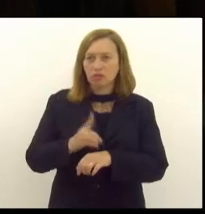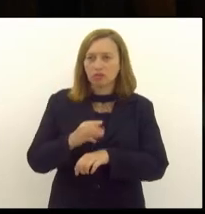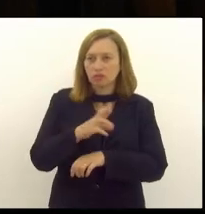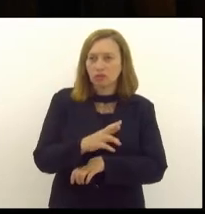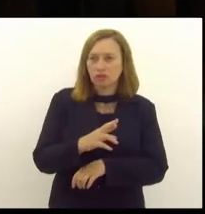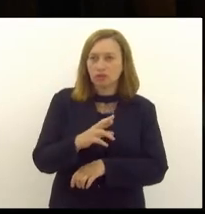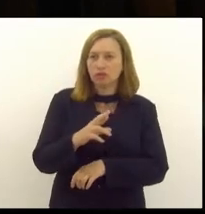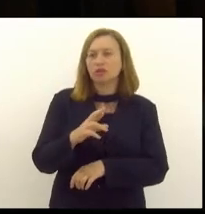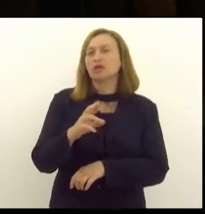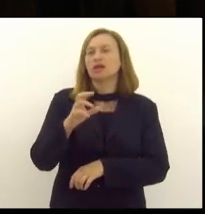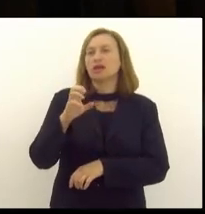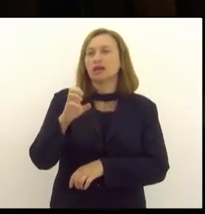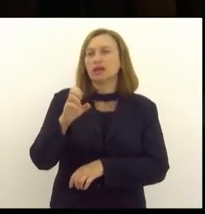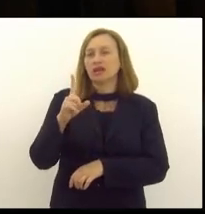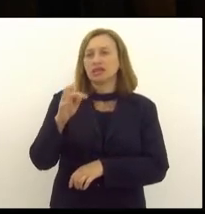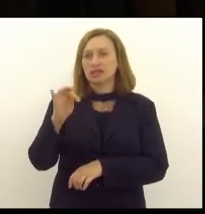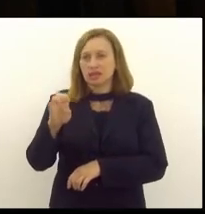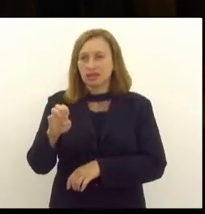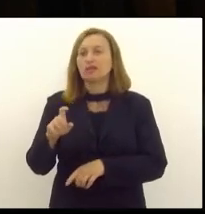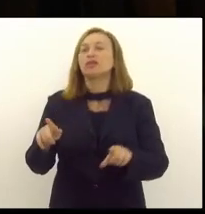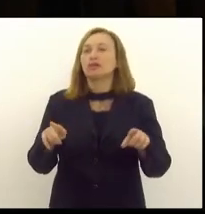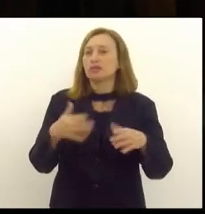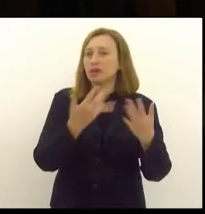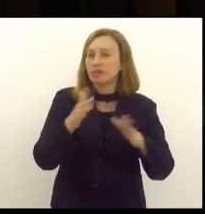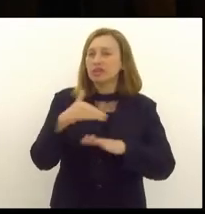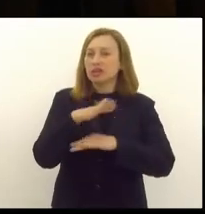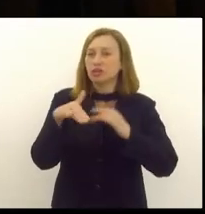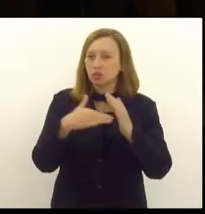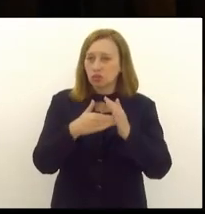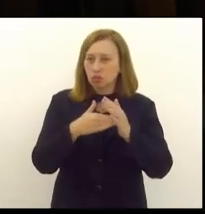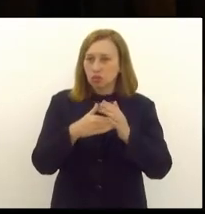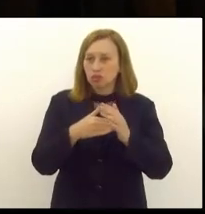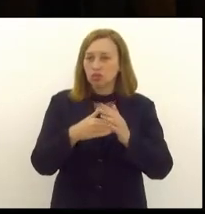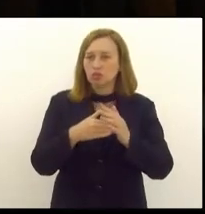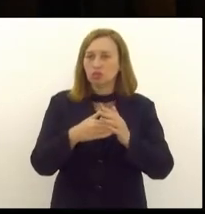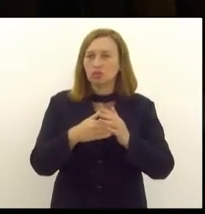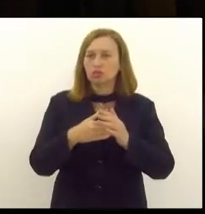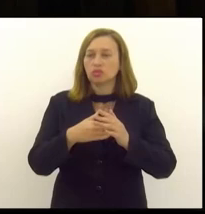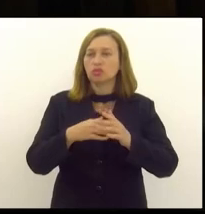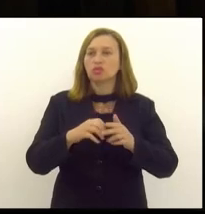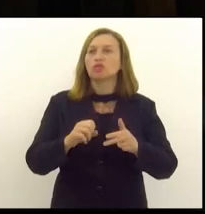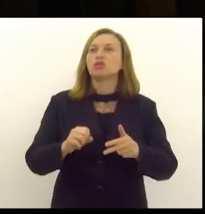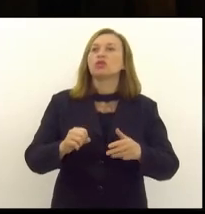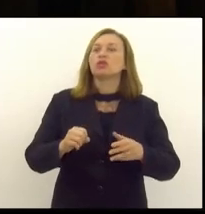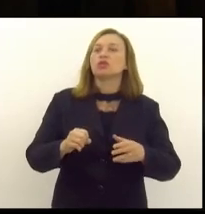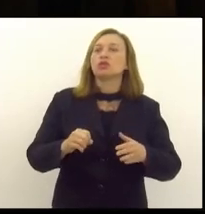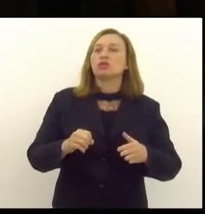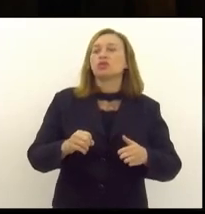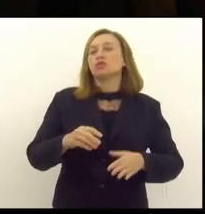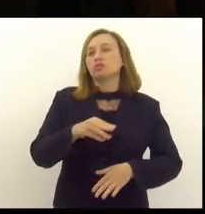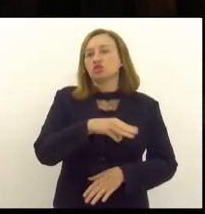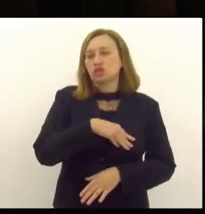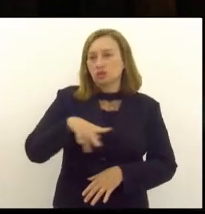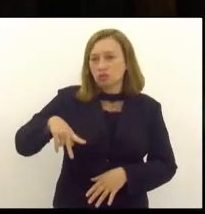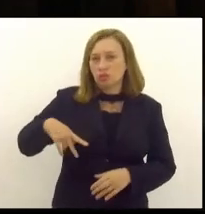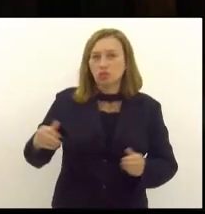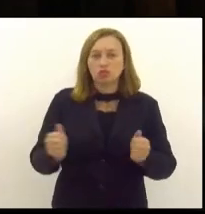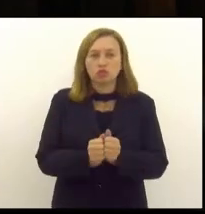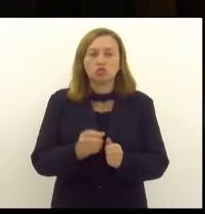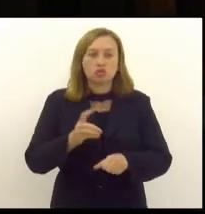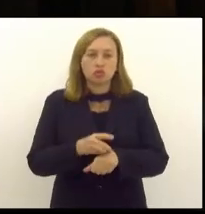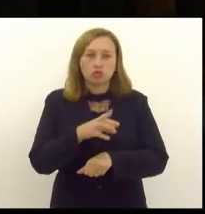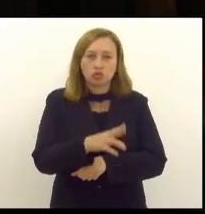Zimmermann, em nome de quem cumprimento todas as autoridades do Ministério Público, junto do doutor João